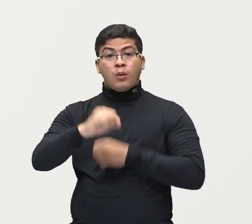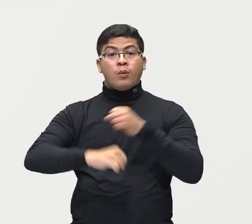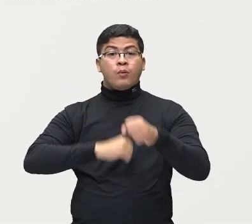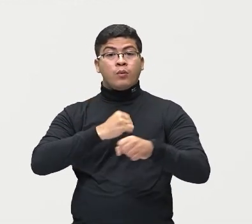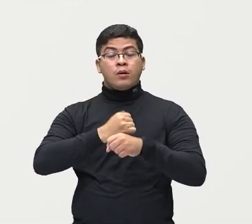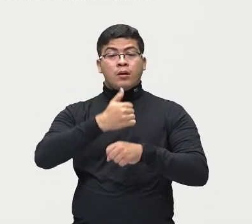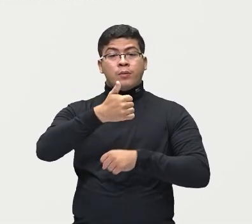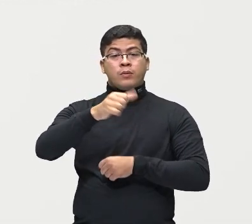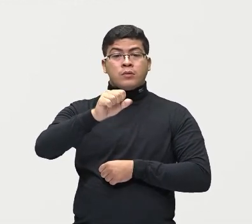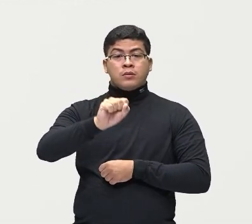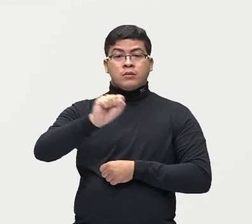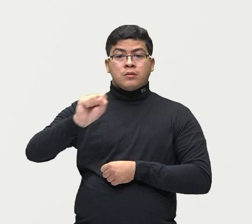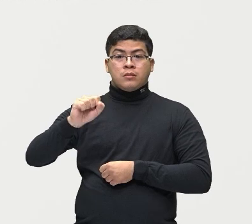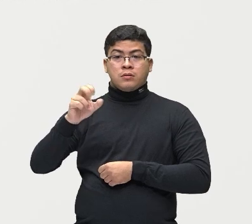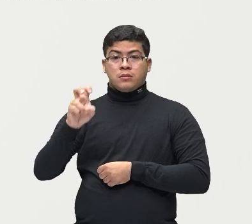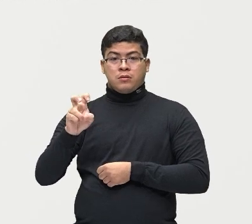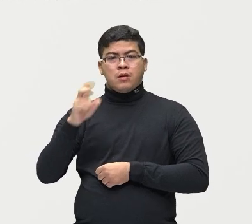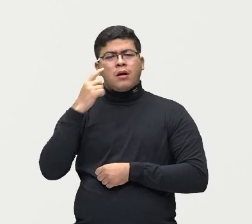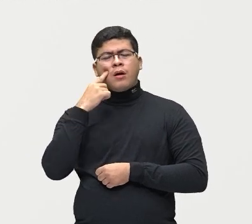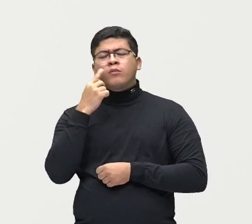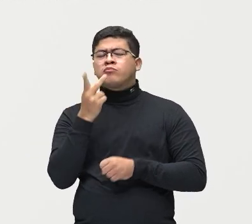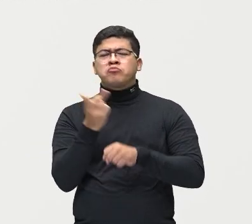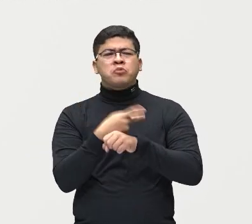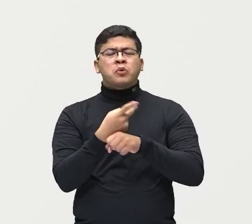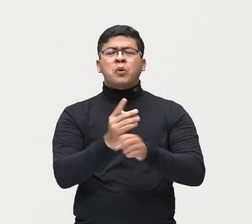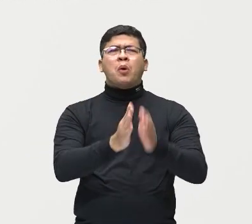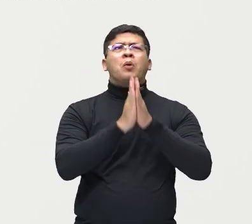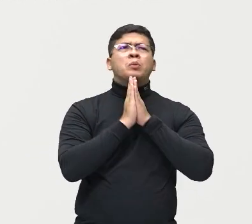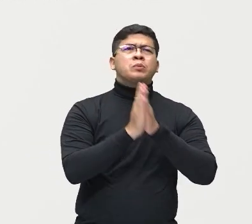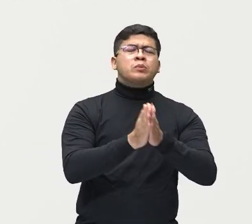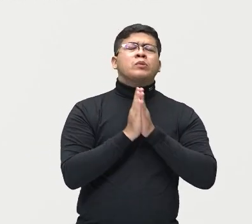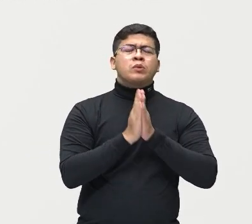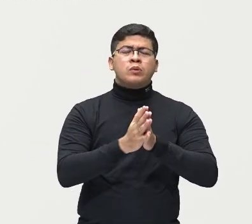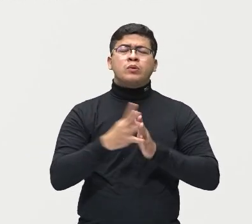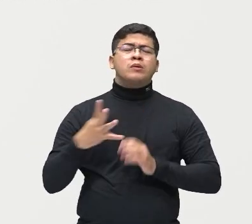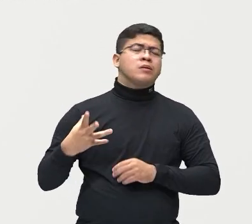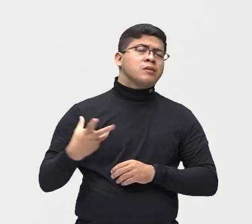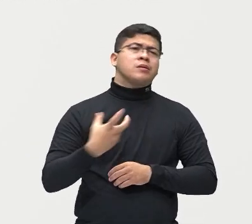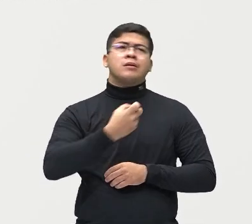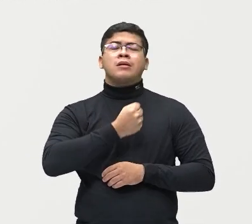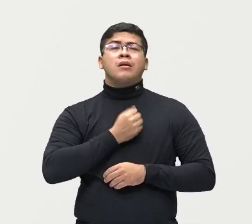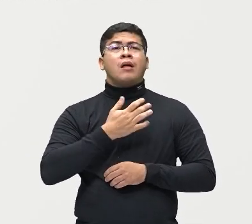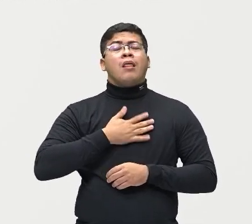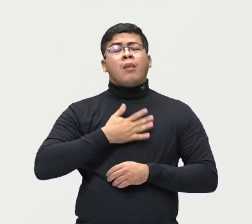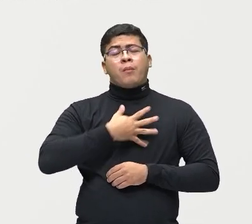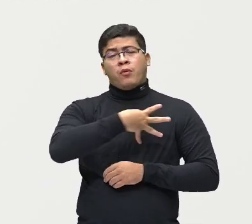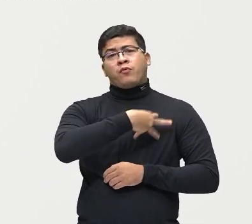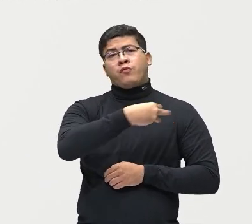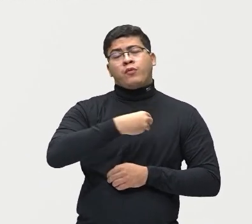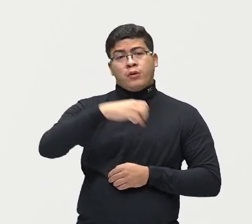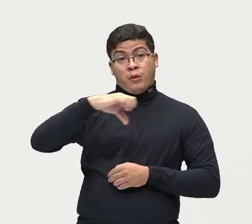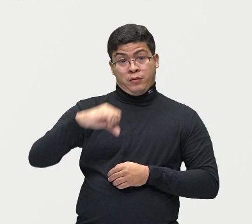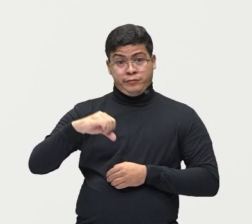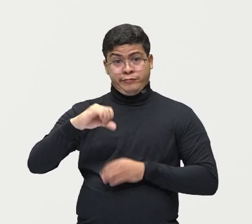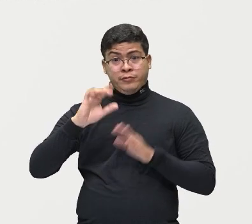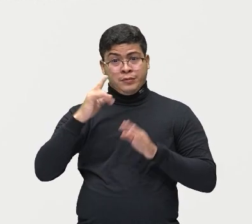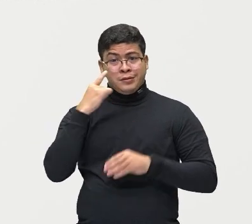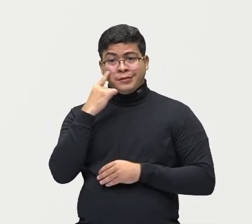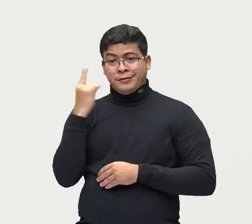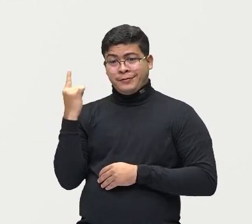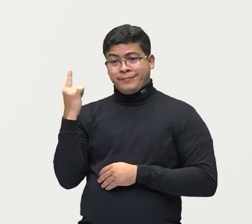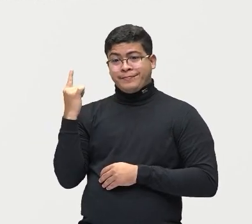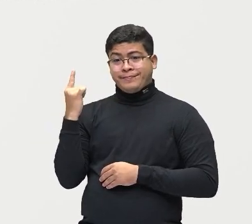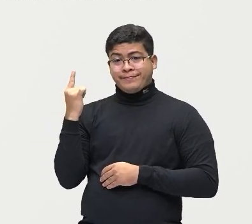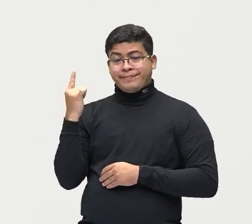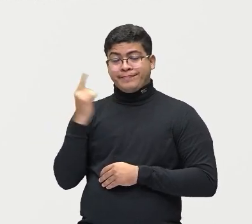mulher procurou por ele, suplicando que salvasse o seu filho de 9 anos, representado aqui nessa imagem,